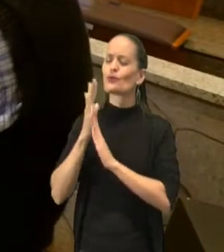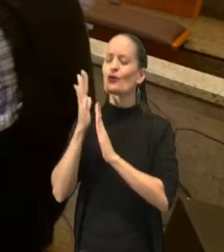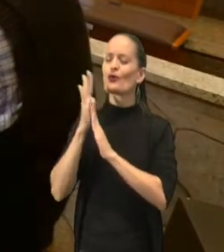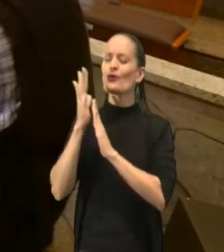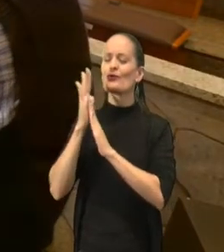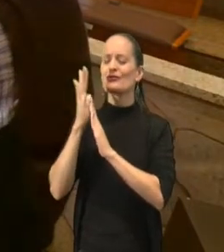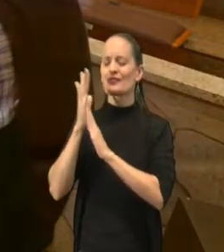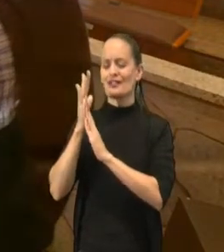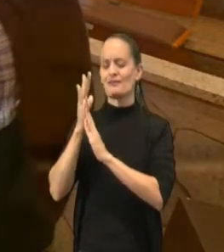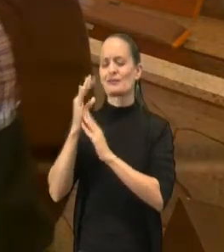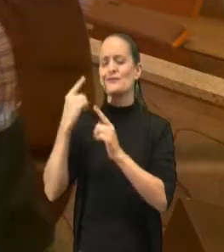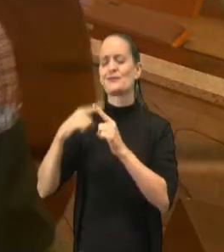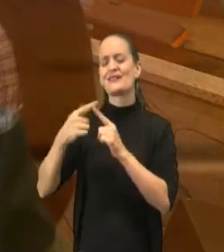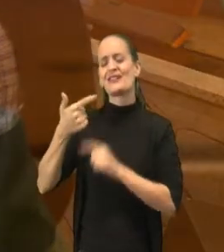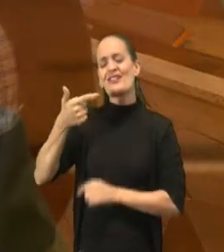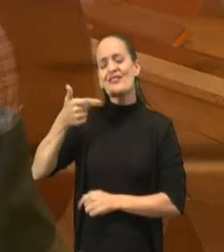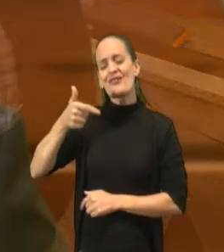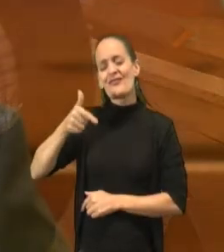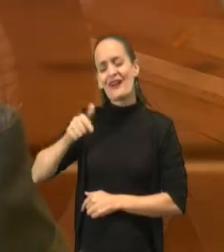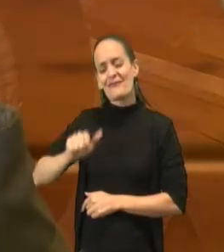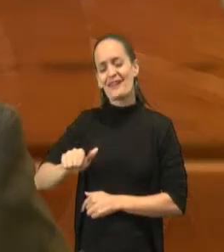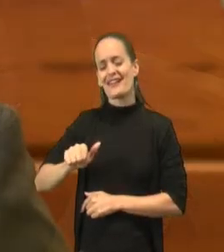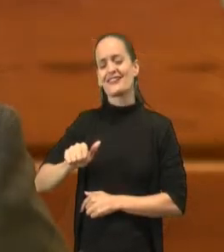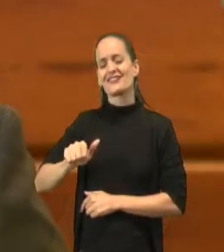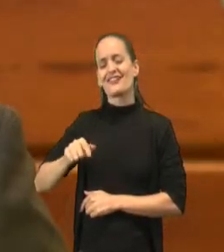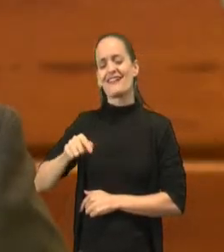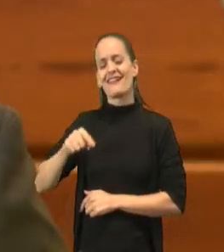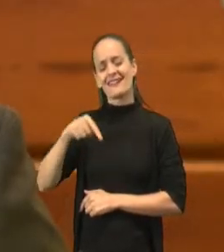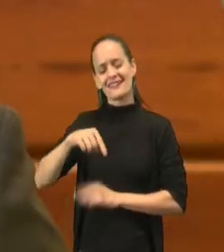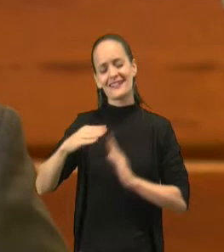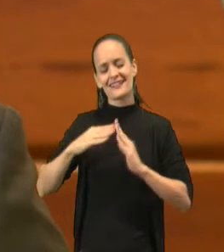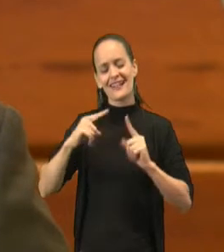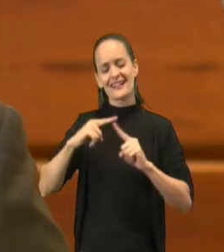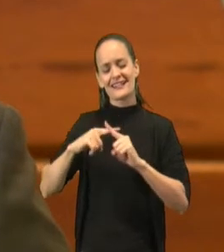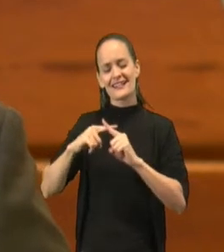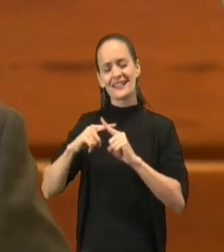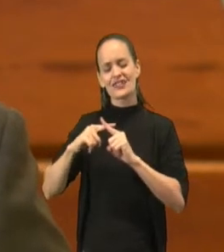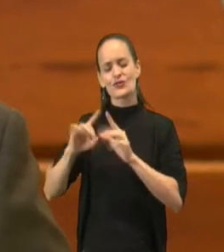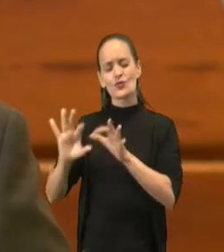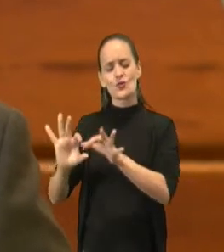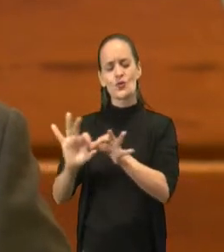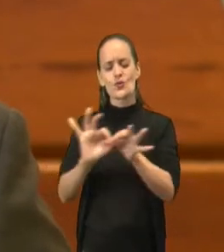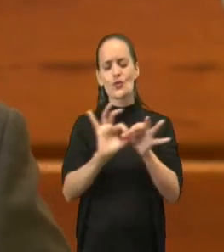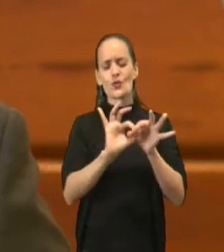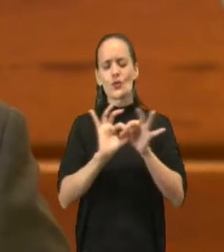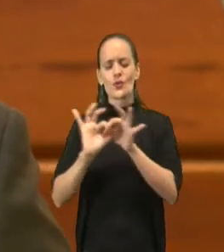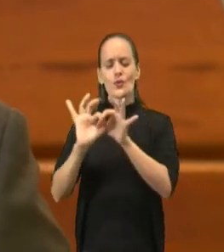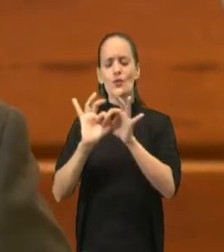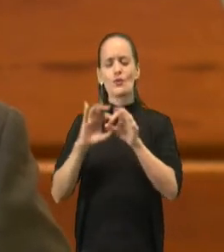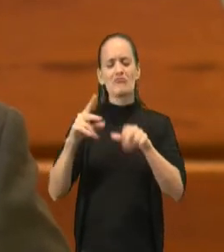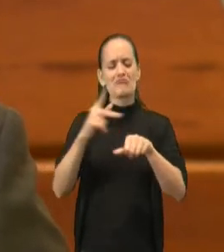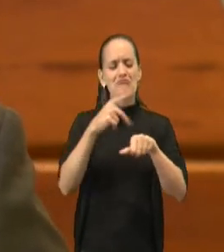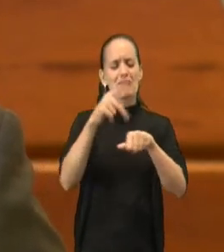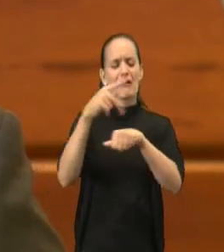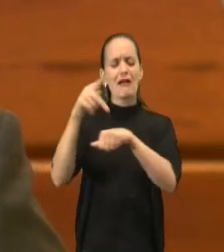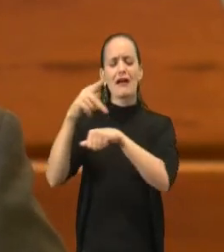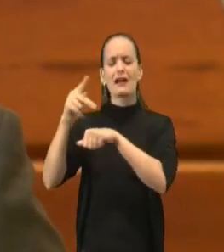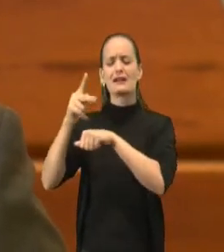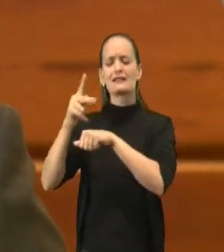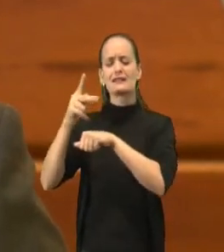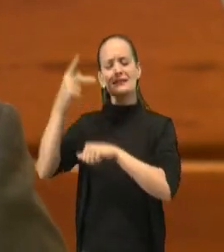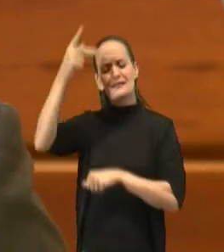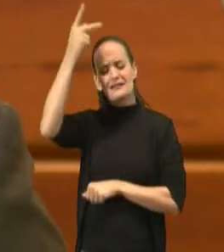porque mais uma vez a tua igreja se reúne, ó Pai, em todo o país, Senhor Deus. Louva o teu santo